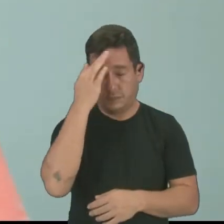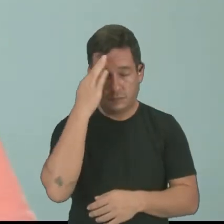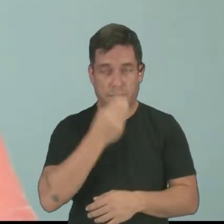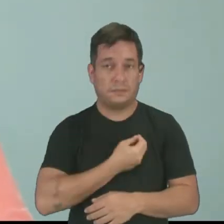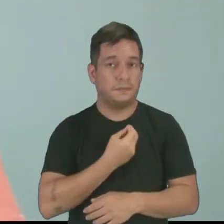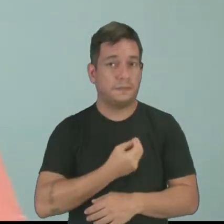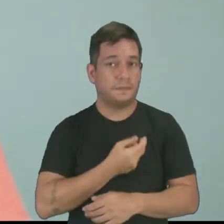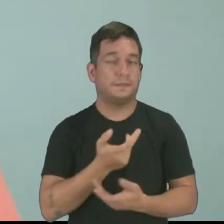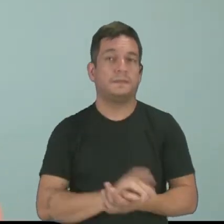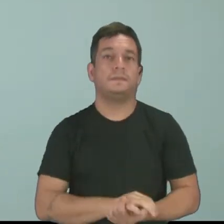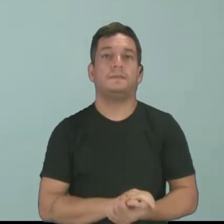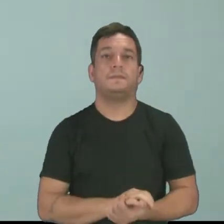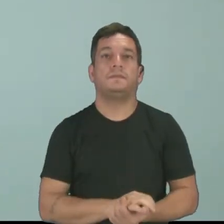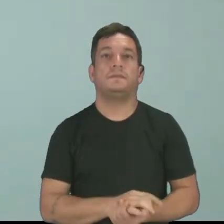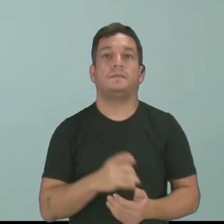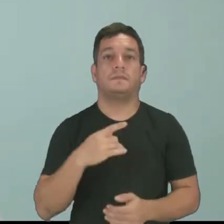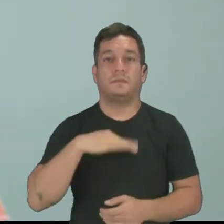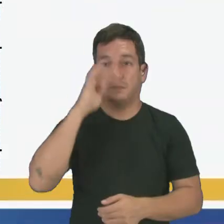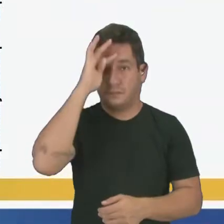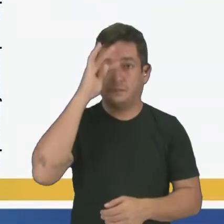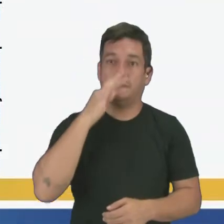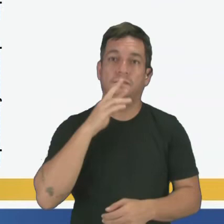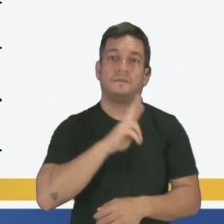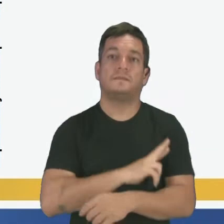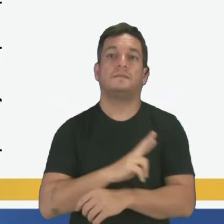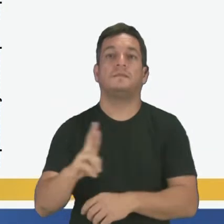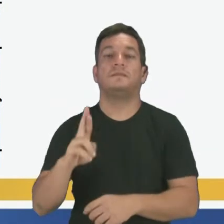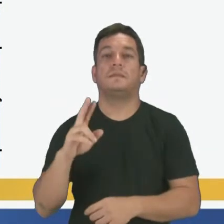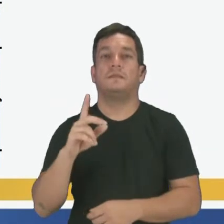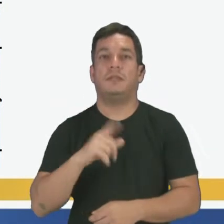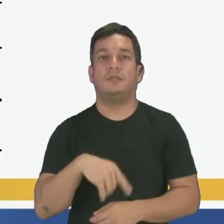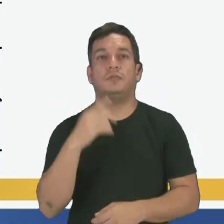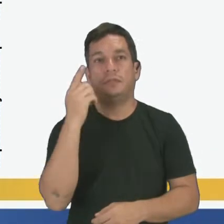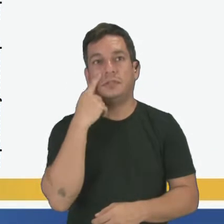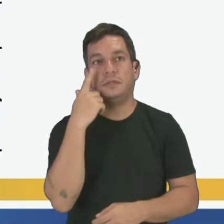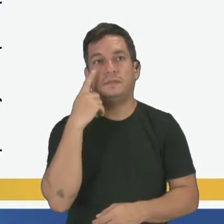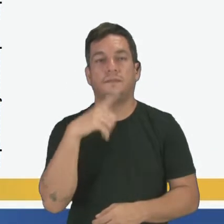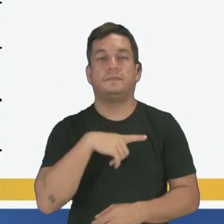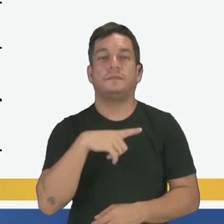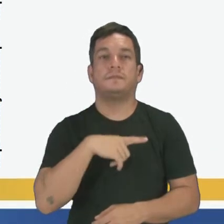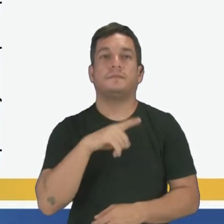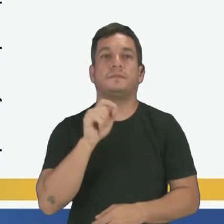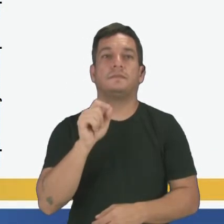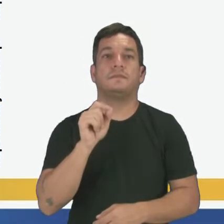de vida. No caso das tradições religiosas, nós vamos falar aí sobre